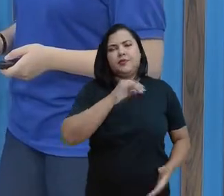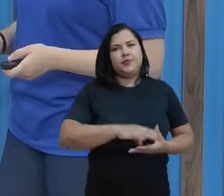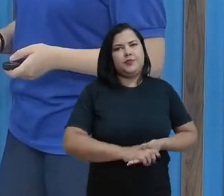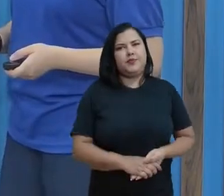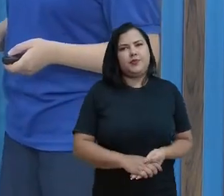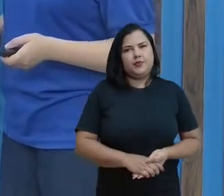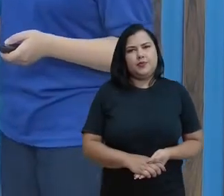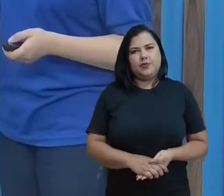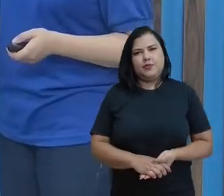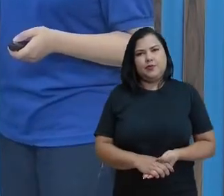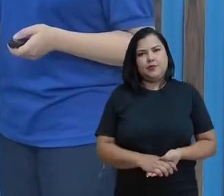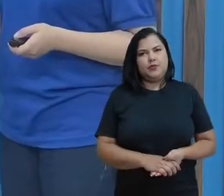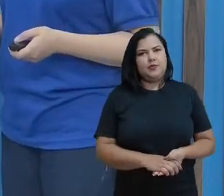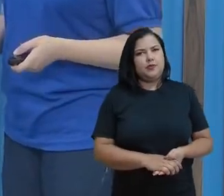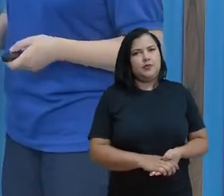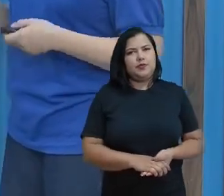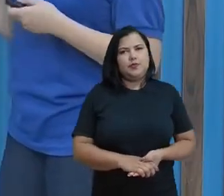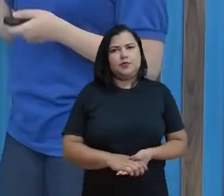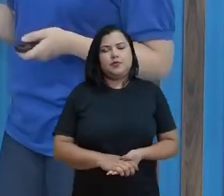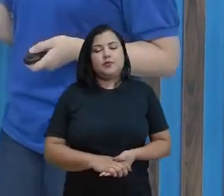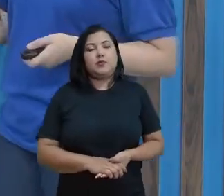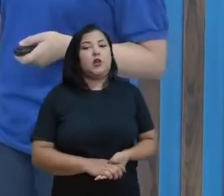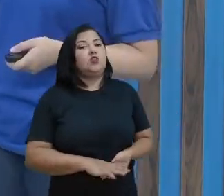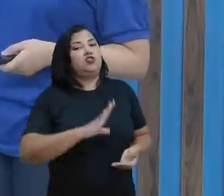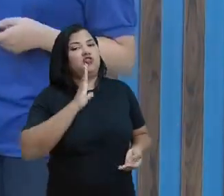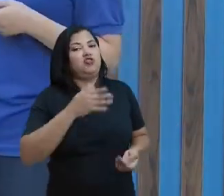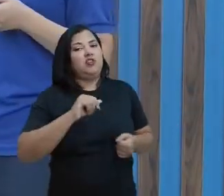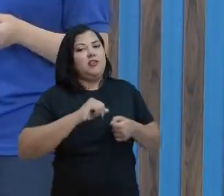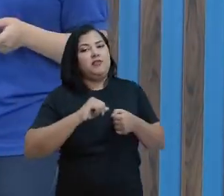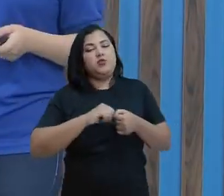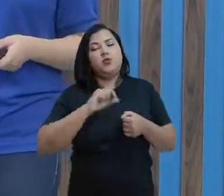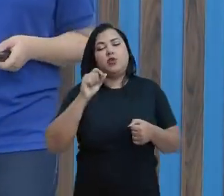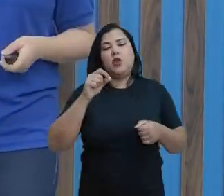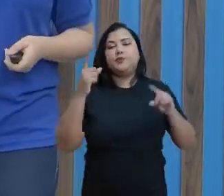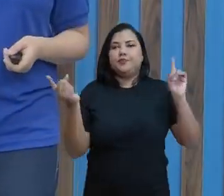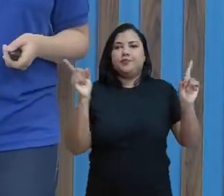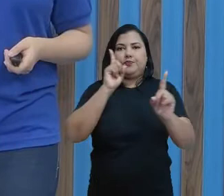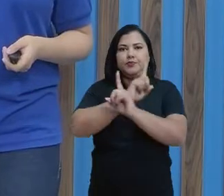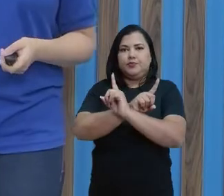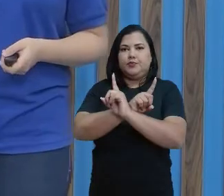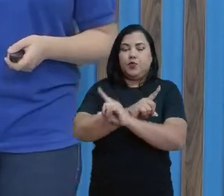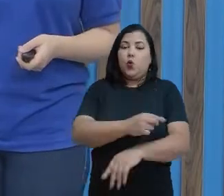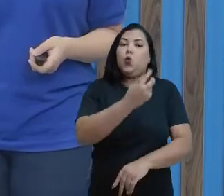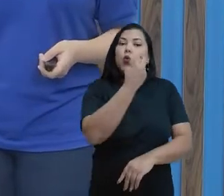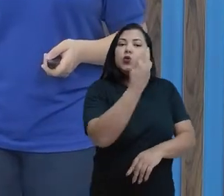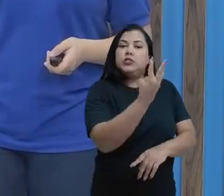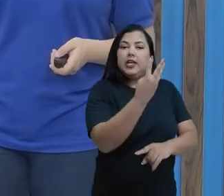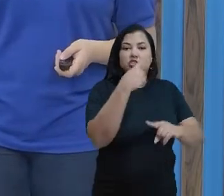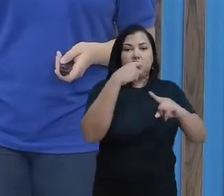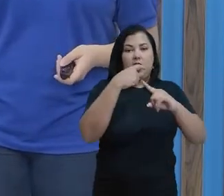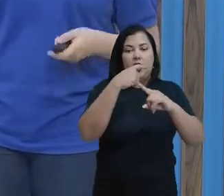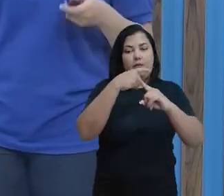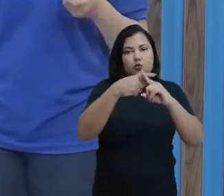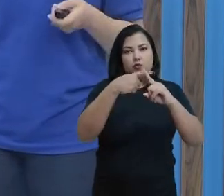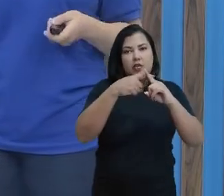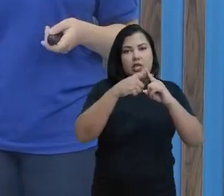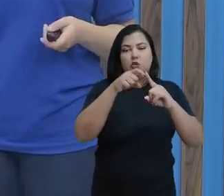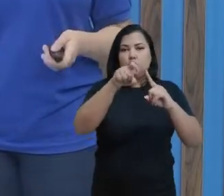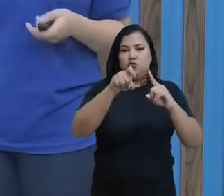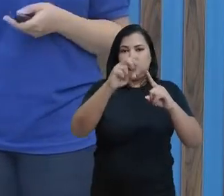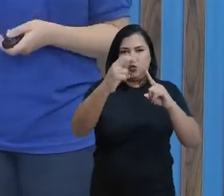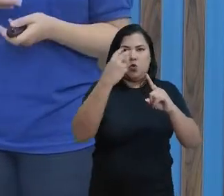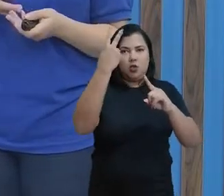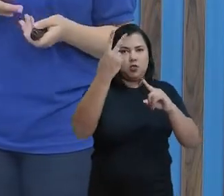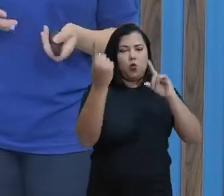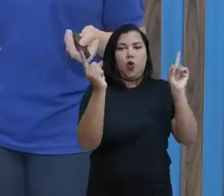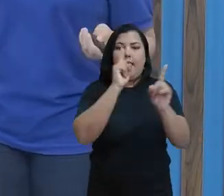continuar a ideia da resolução. Como a gente fez a ideia da operação inversa, o 3 está multiplicando o x². Se está multiplicando,